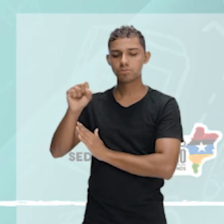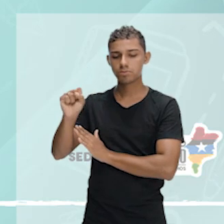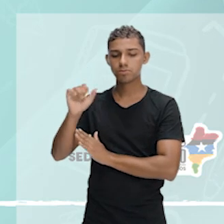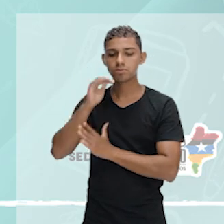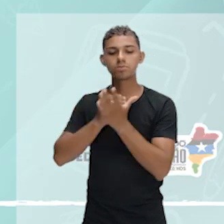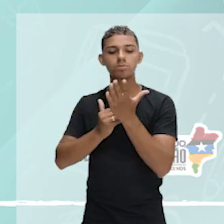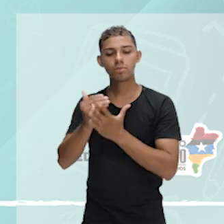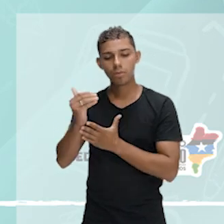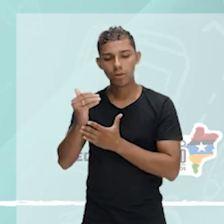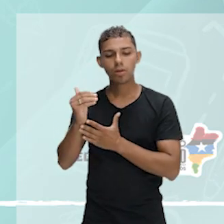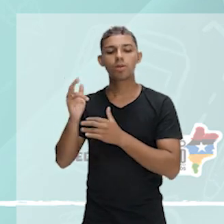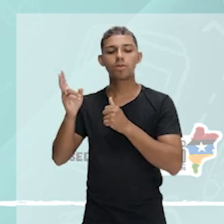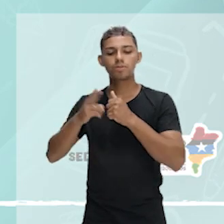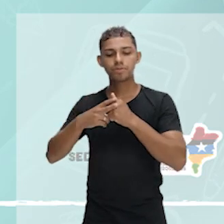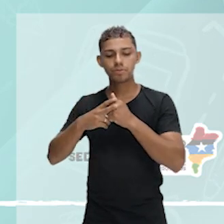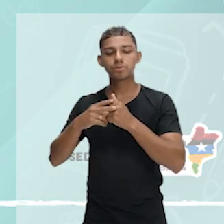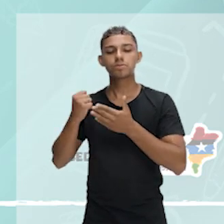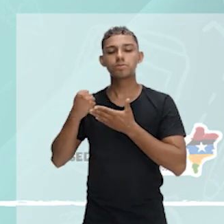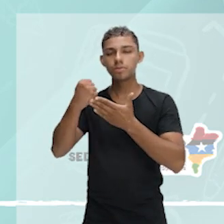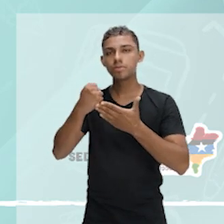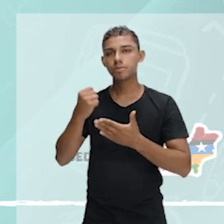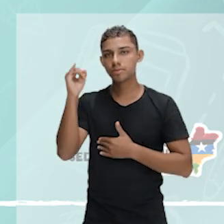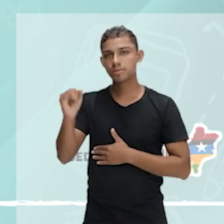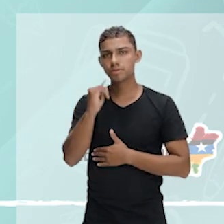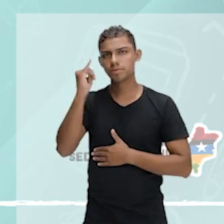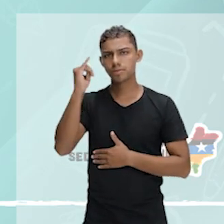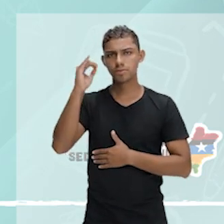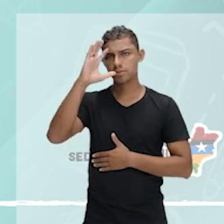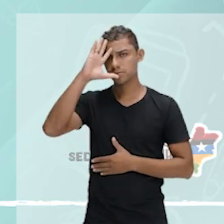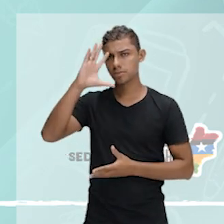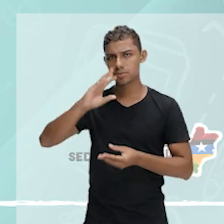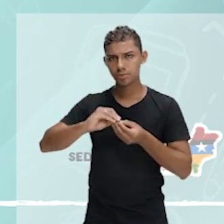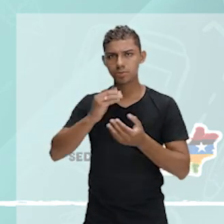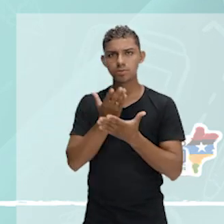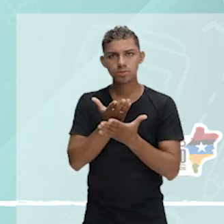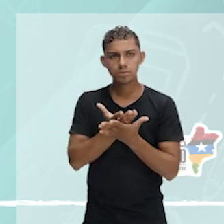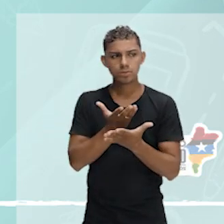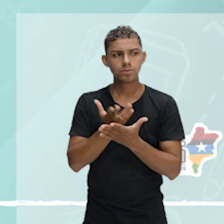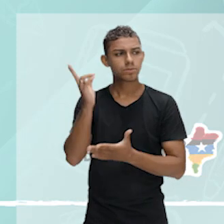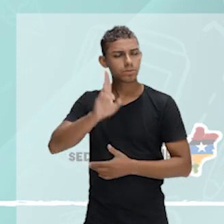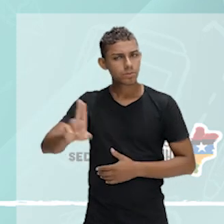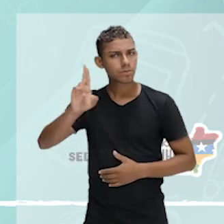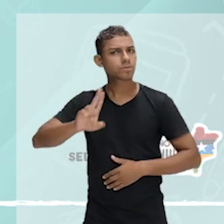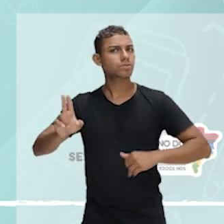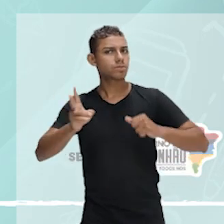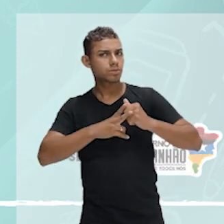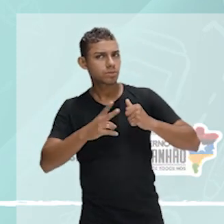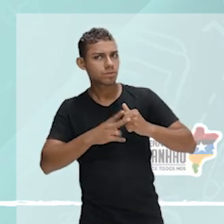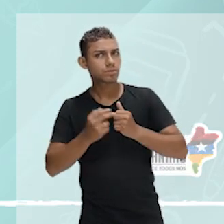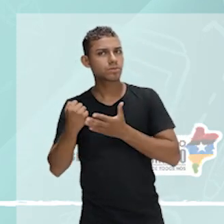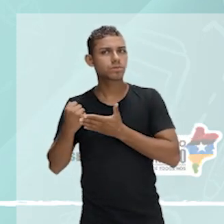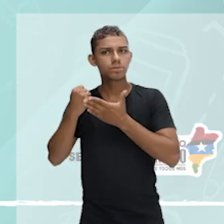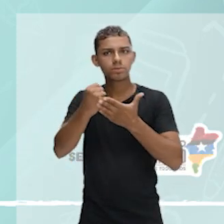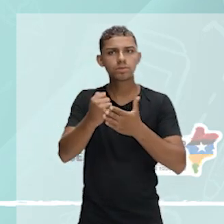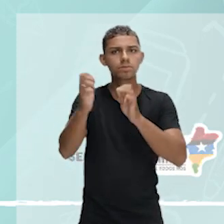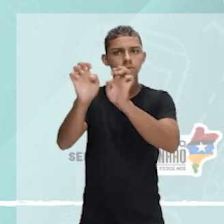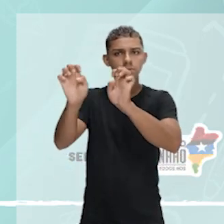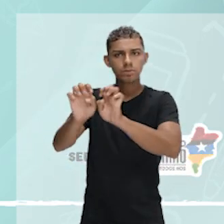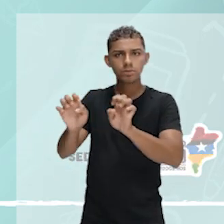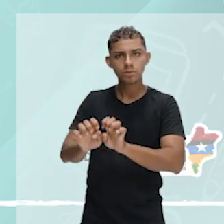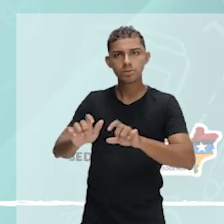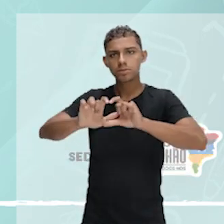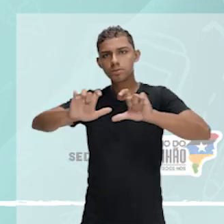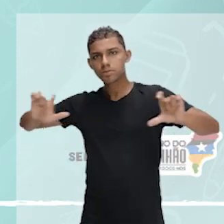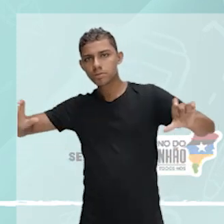que é importante a gente lembrar dessa aula de hoje? Que nós usamos esses verbos auxiliares sempre para estruturar